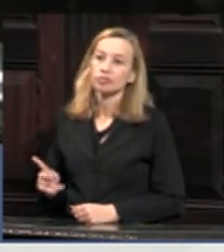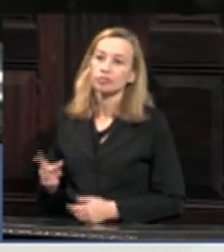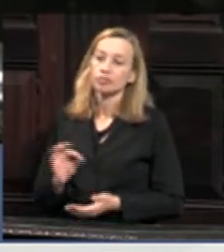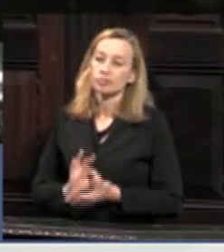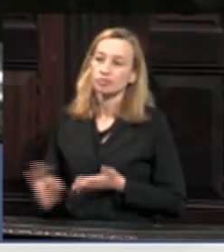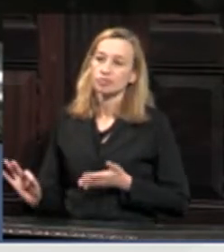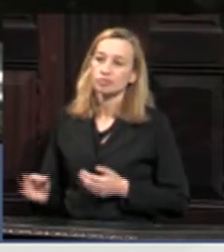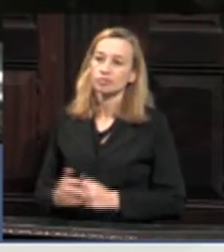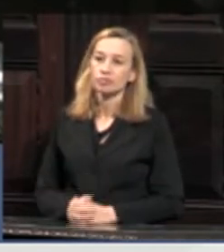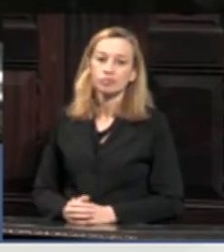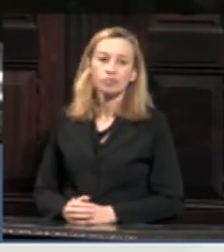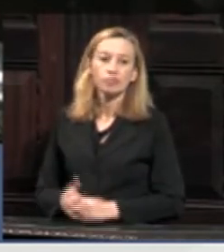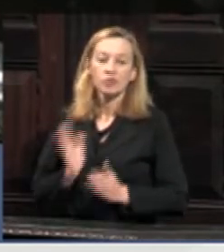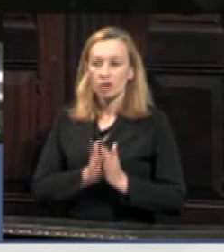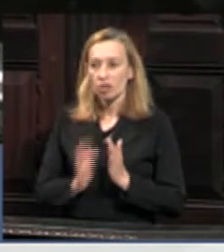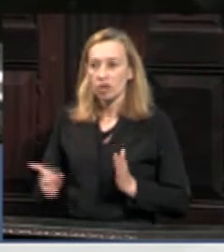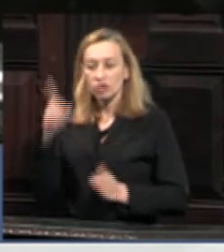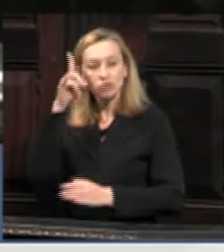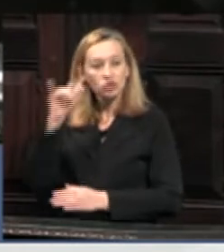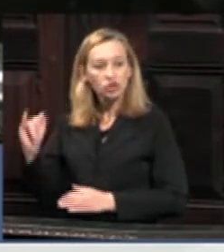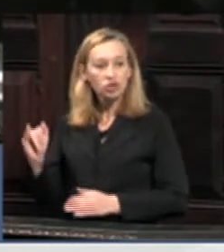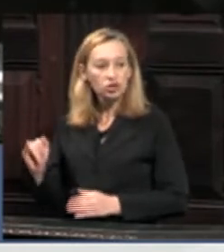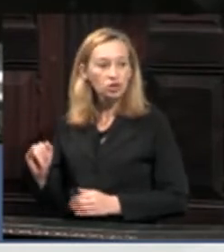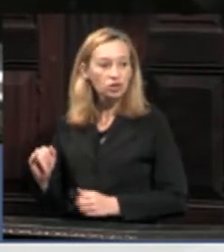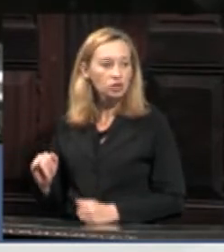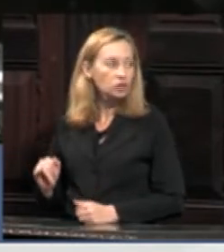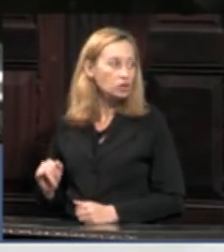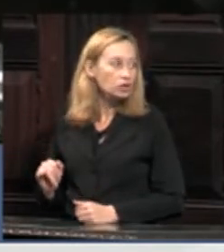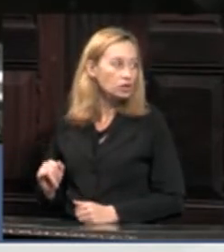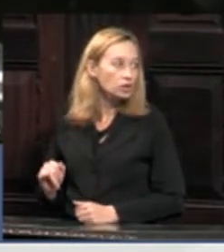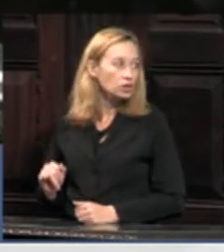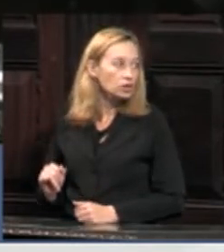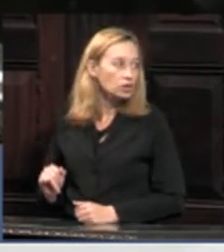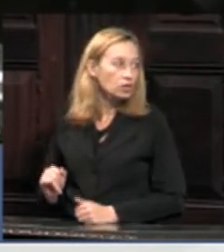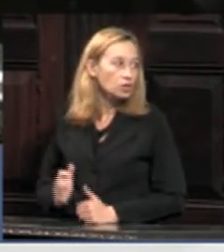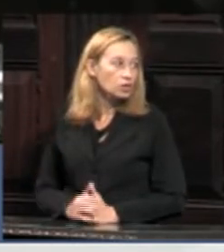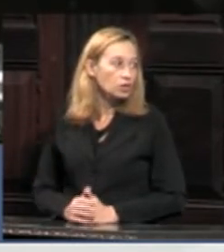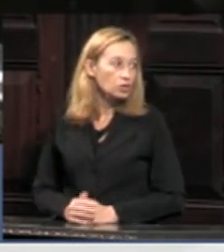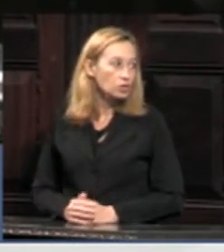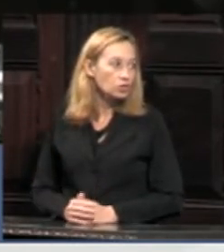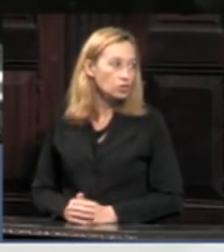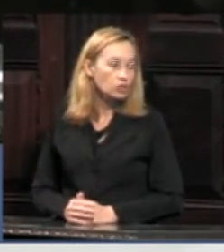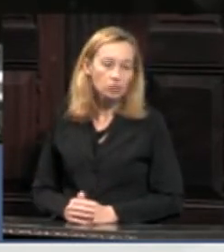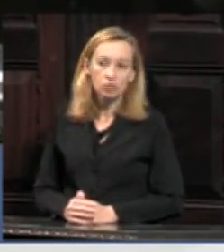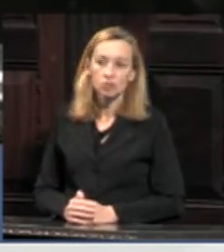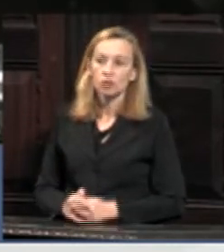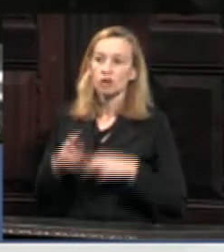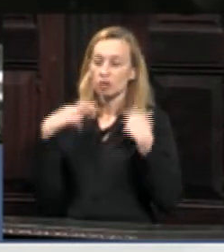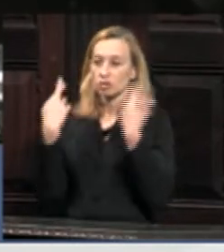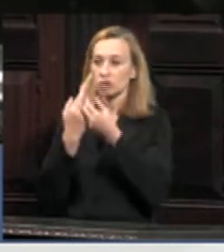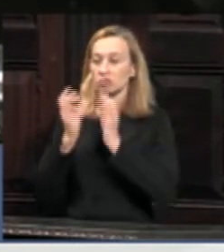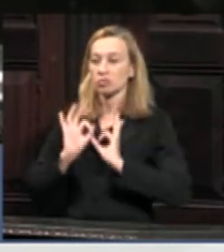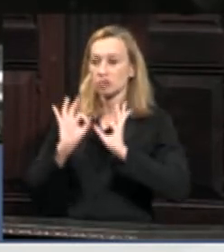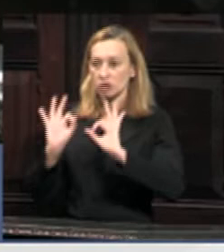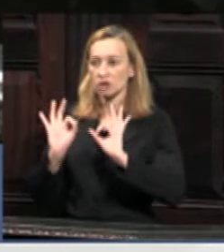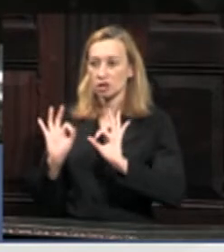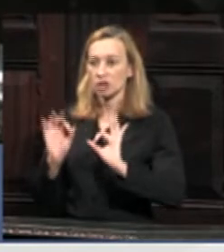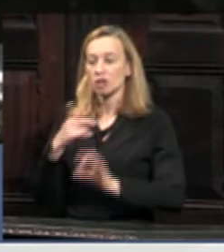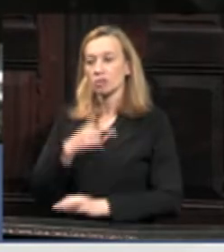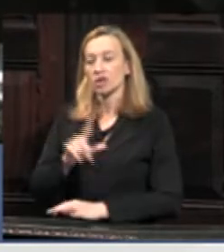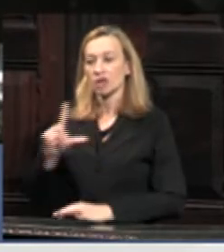publicação. Incluídos na ordem do dia, de acordo com o parágrafo 1º do artigo 47 do Regimento Interno, em tramitação ordinária em primeira discussão,